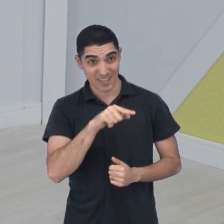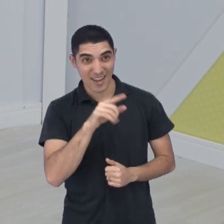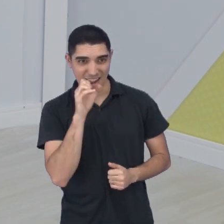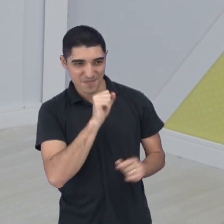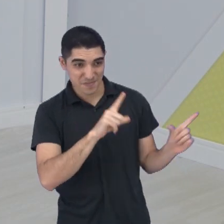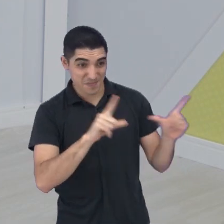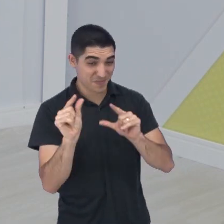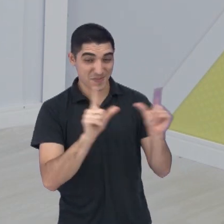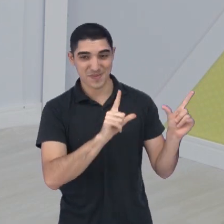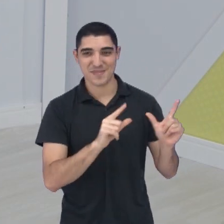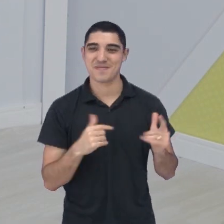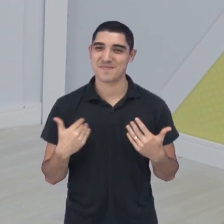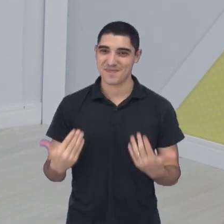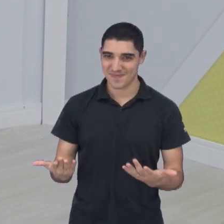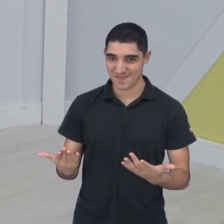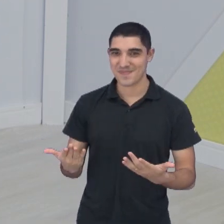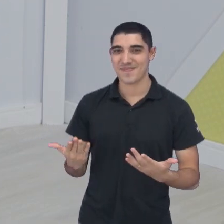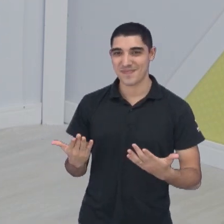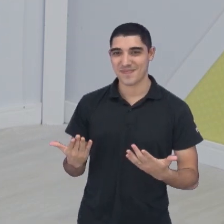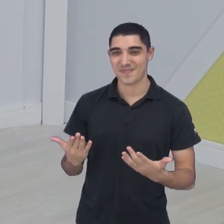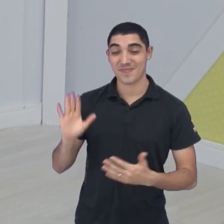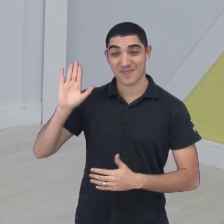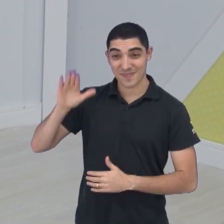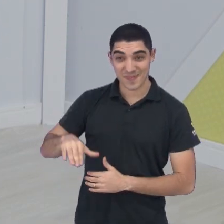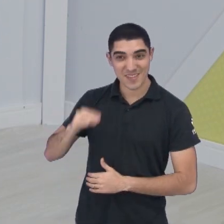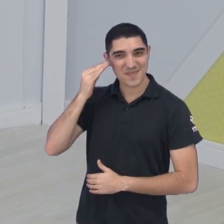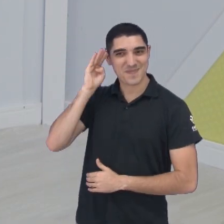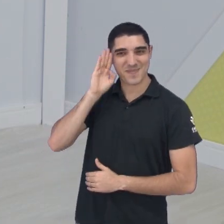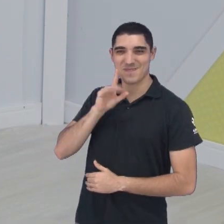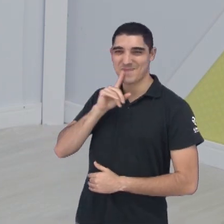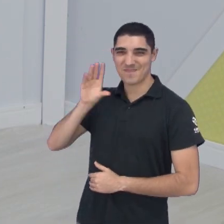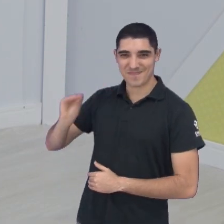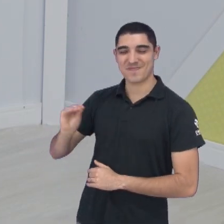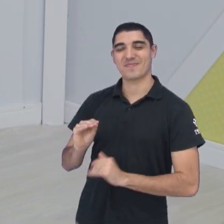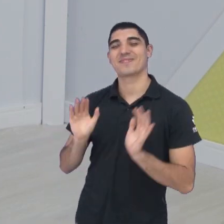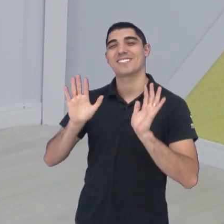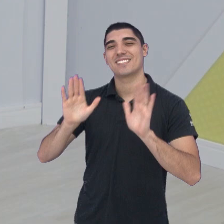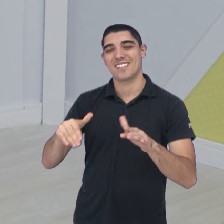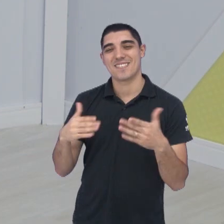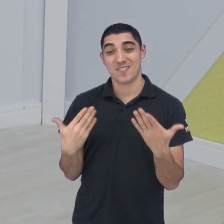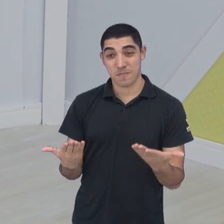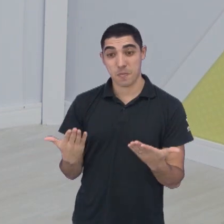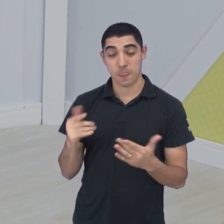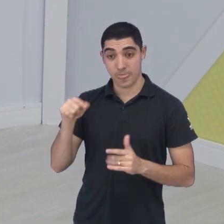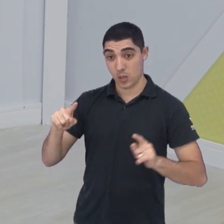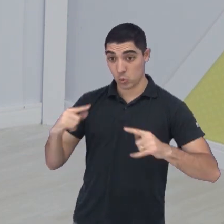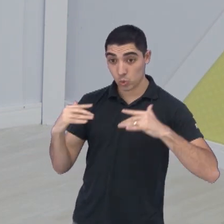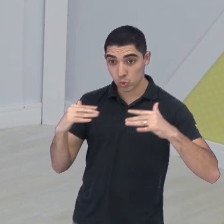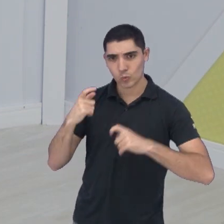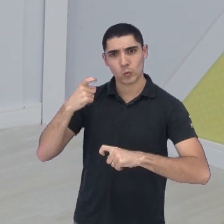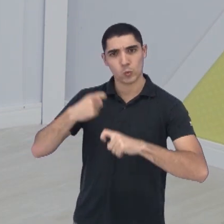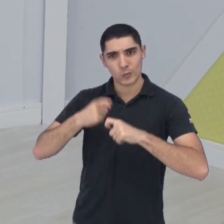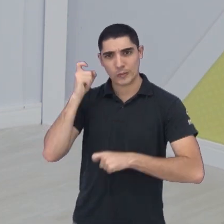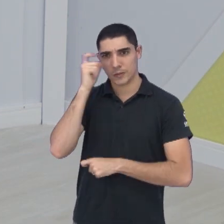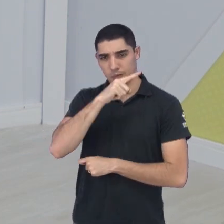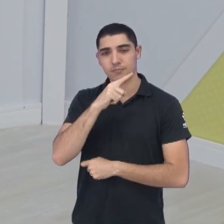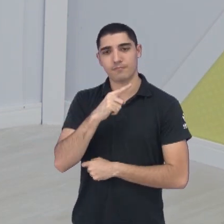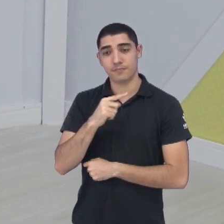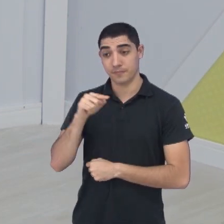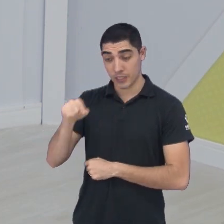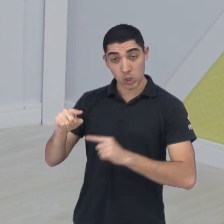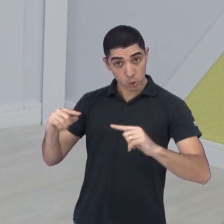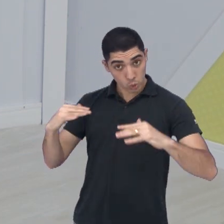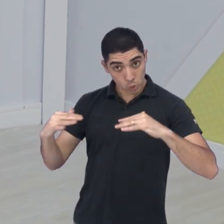Que beleza. Quieto, Bruno. O detalhe é o seguinte. O jogo foi complicado durante a partida. Aliás, o jogo